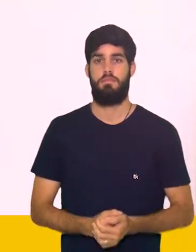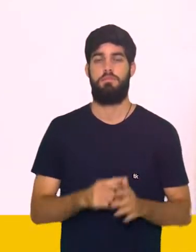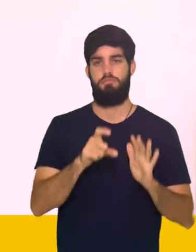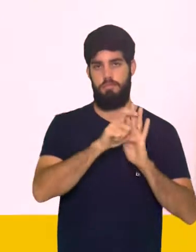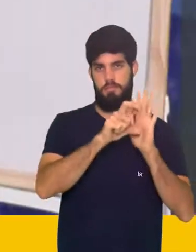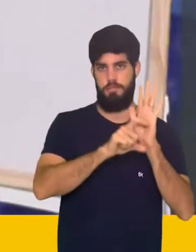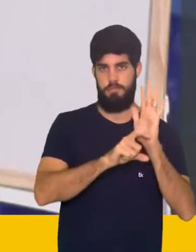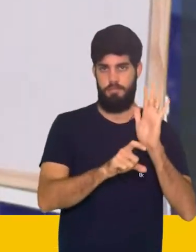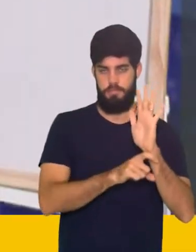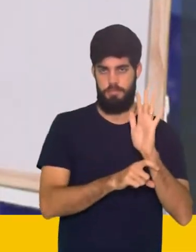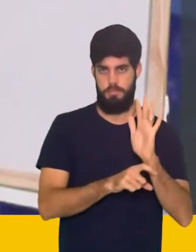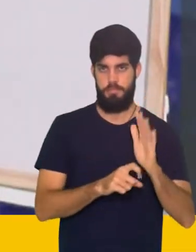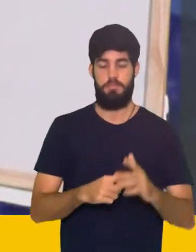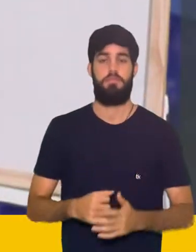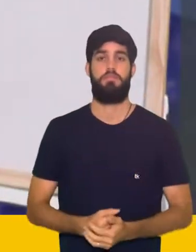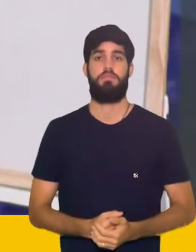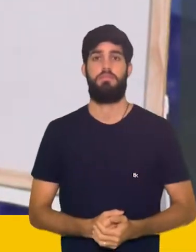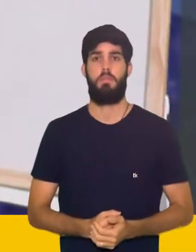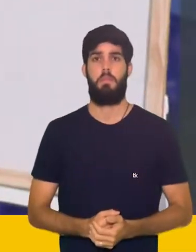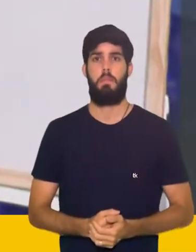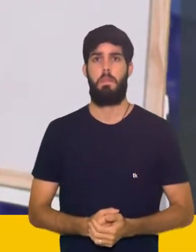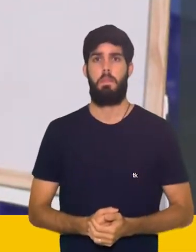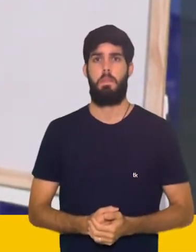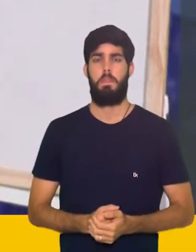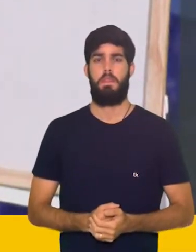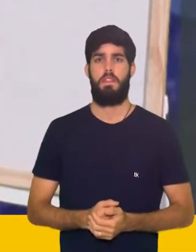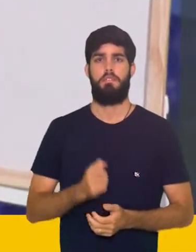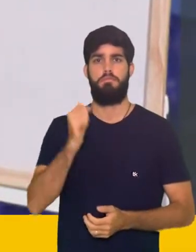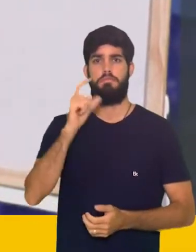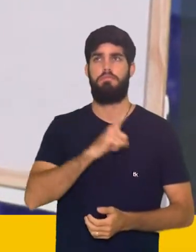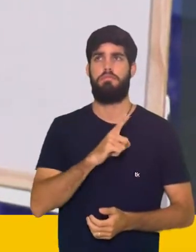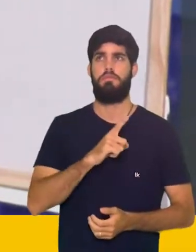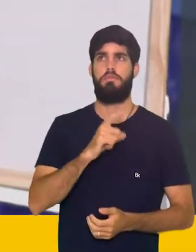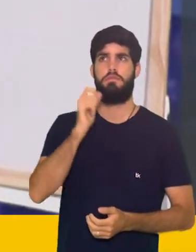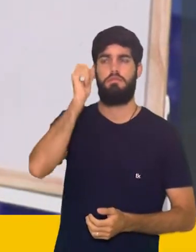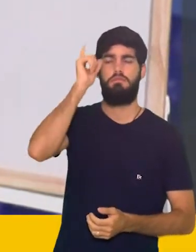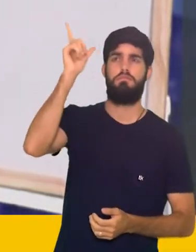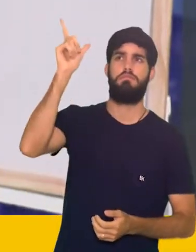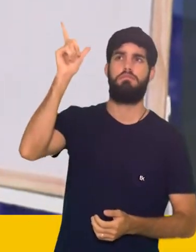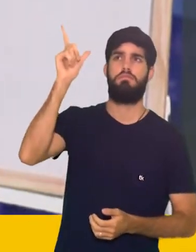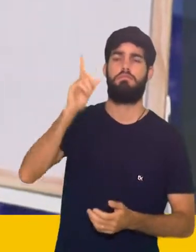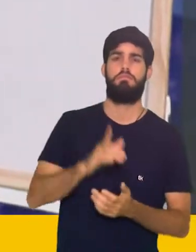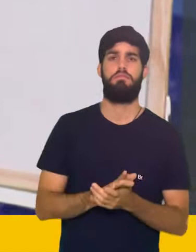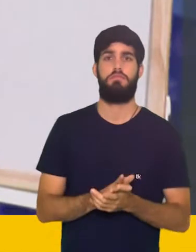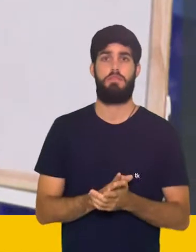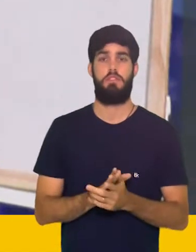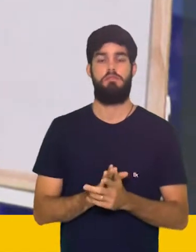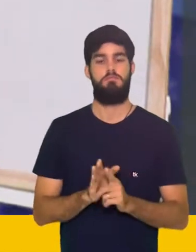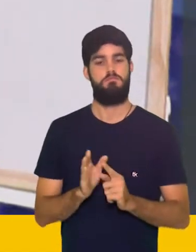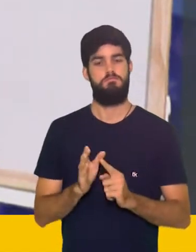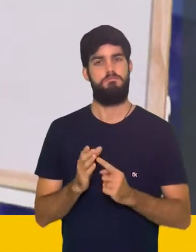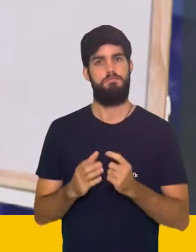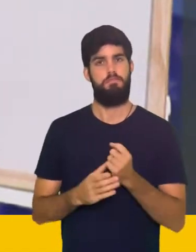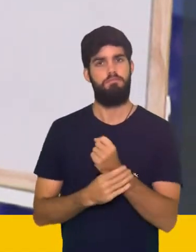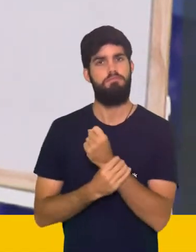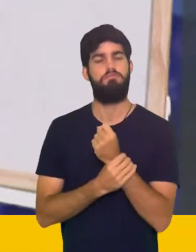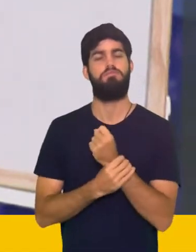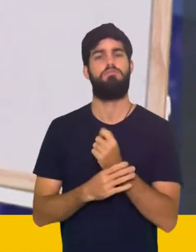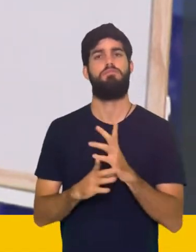em prosa. Dissertar, ter uma ideia e defender essa